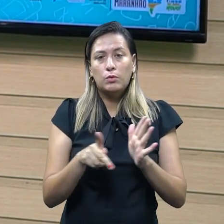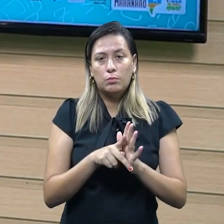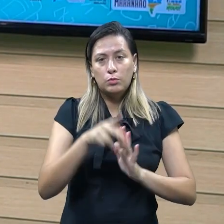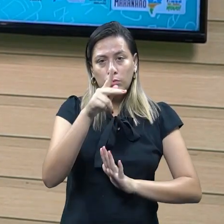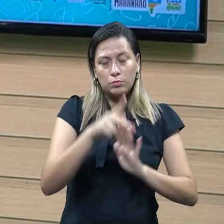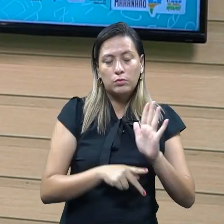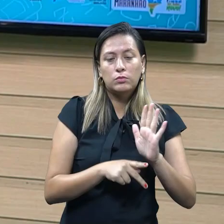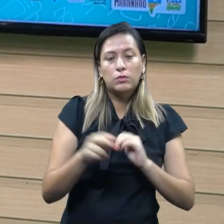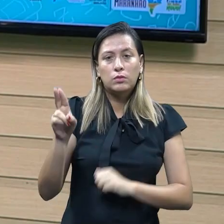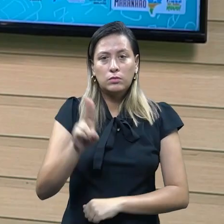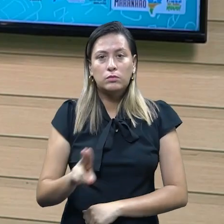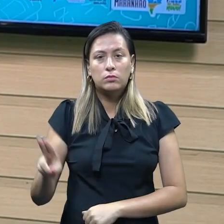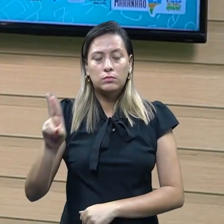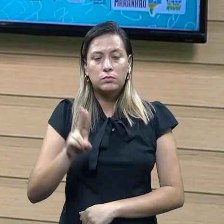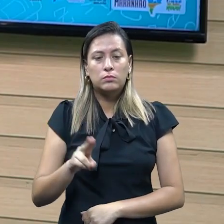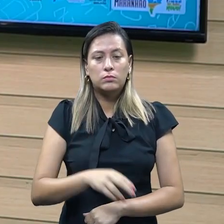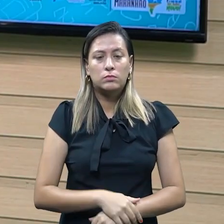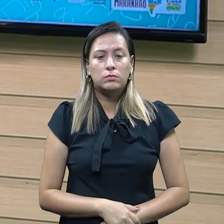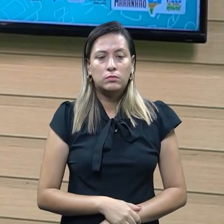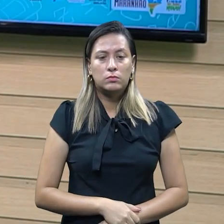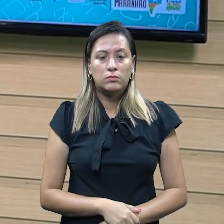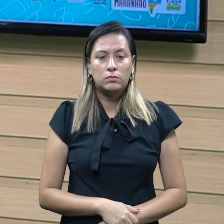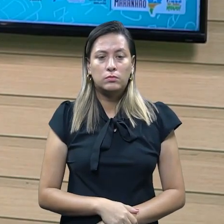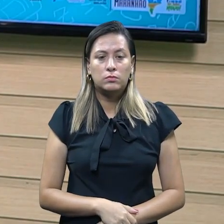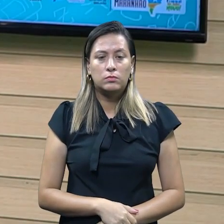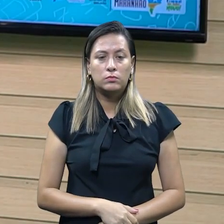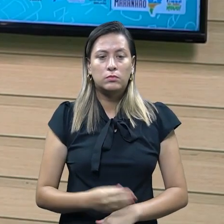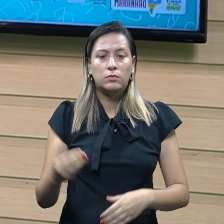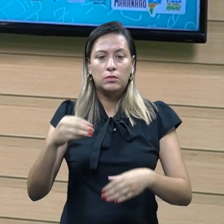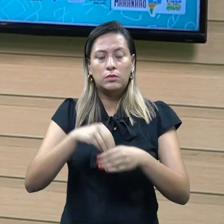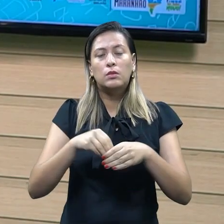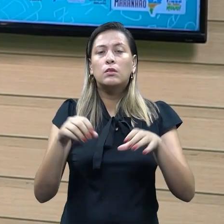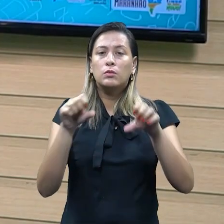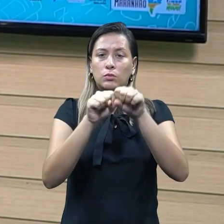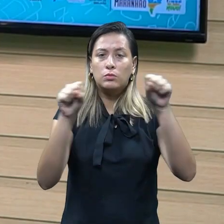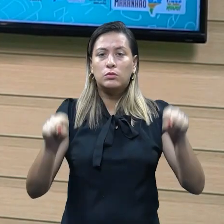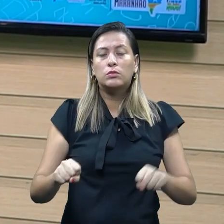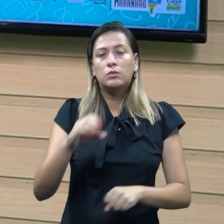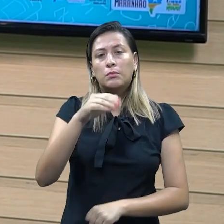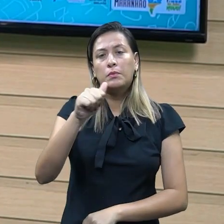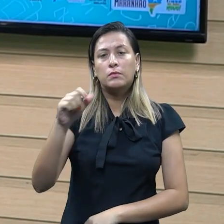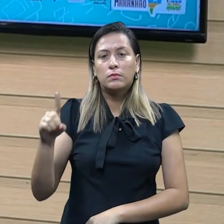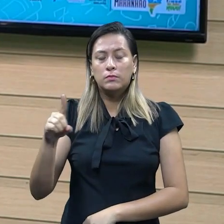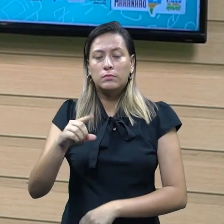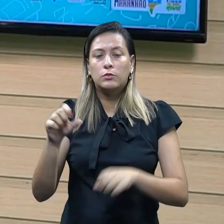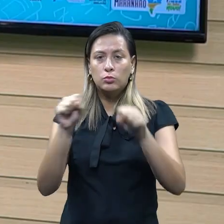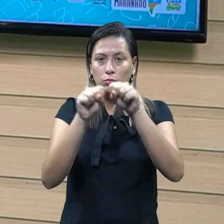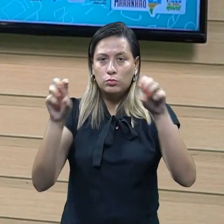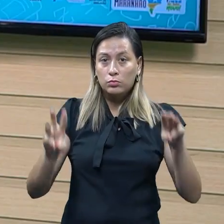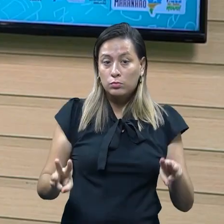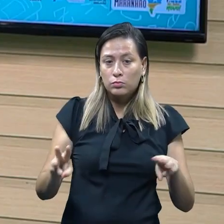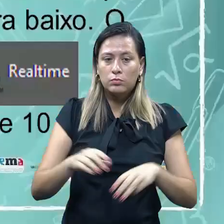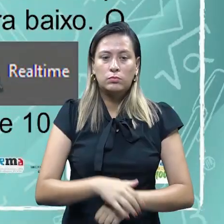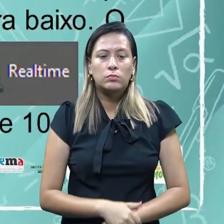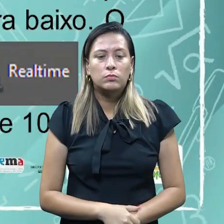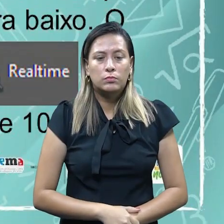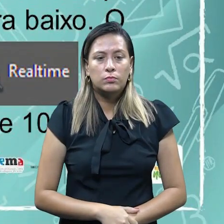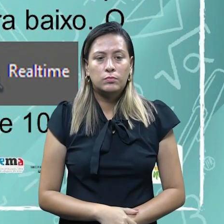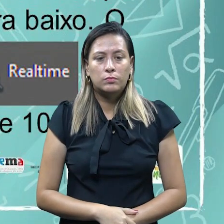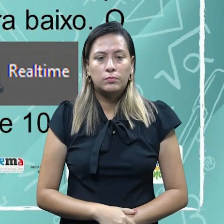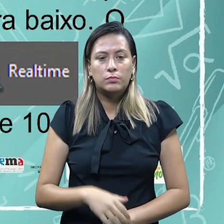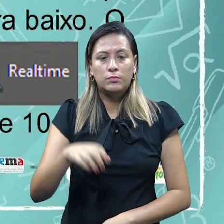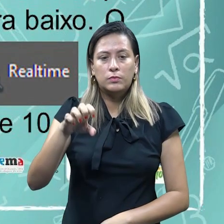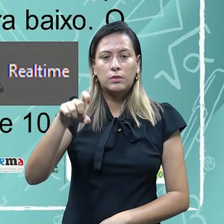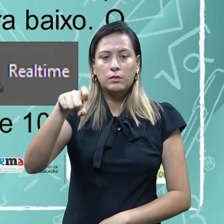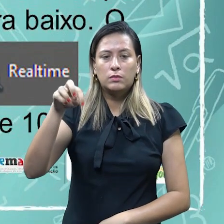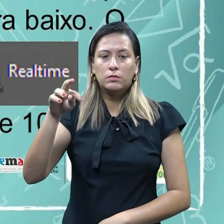do projeto, do trabalho que está sendo executado dentro do sistema CAD, do software CAD. O